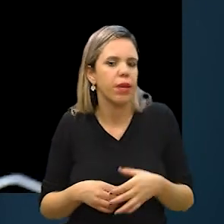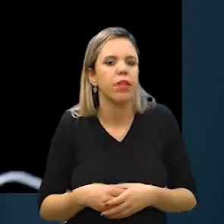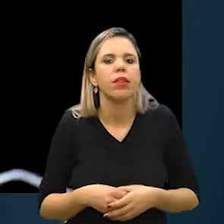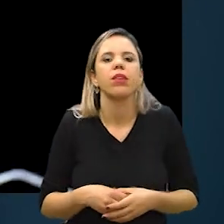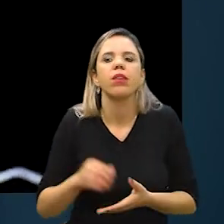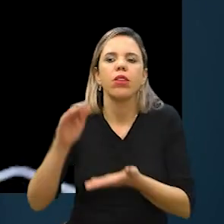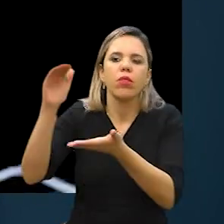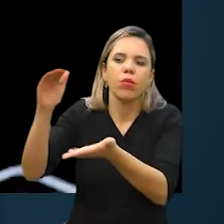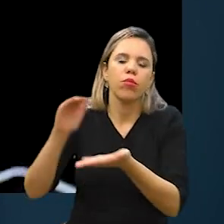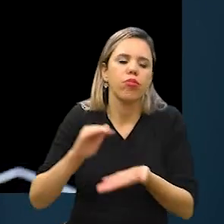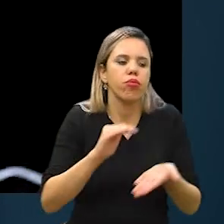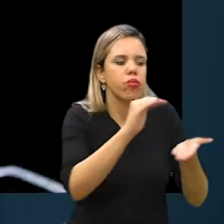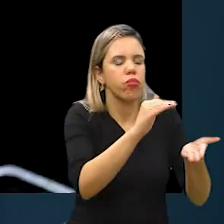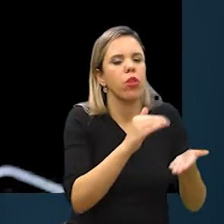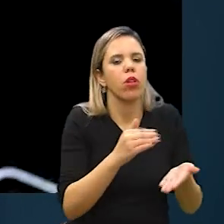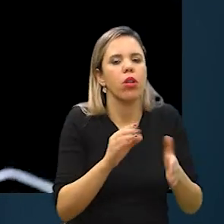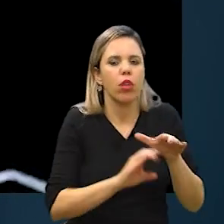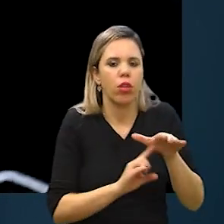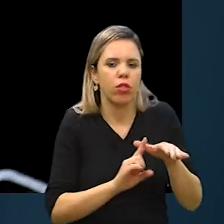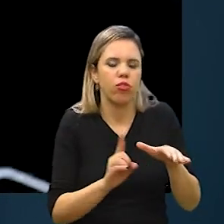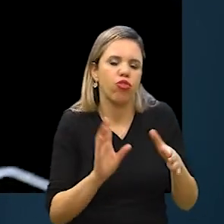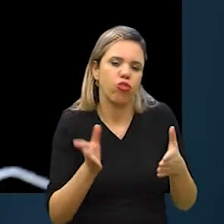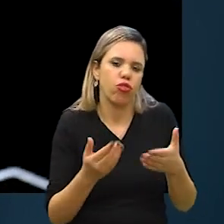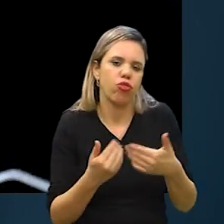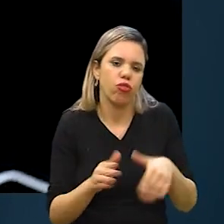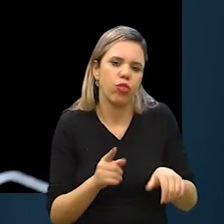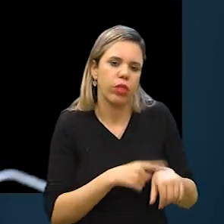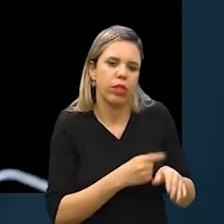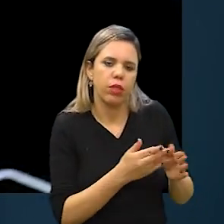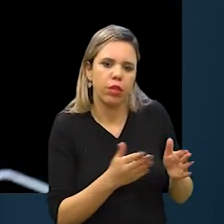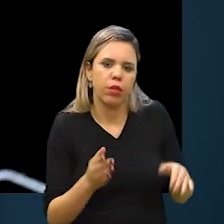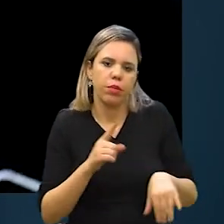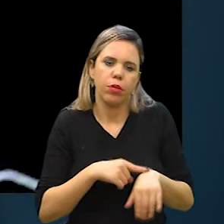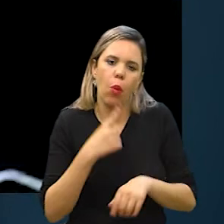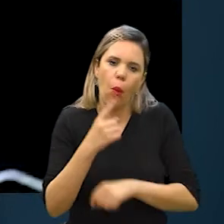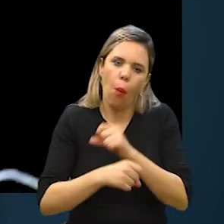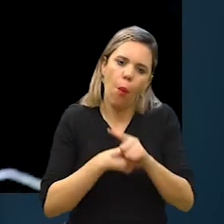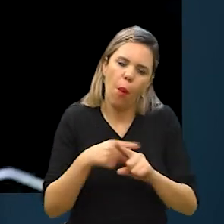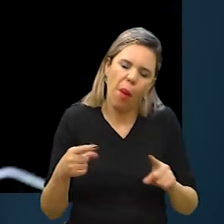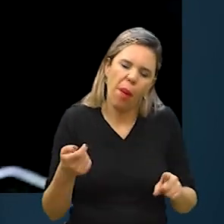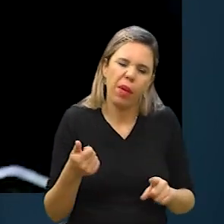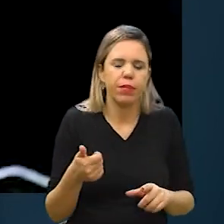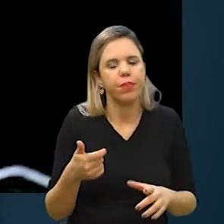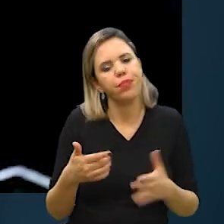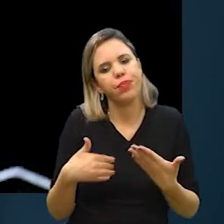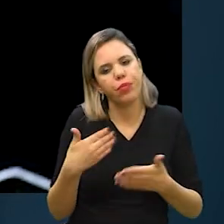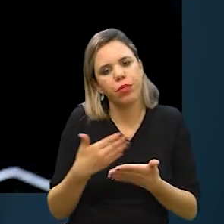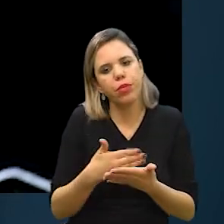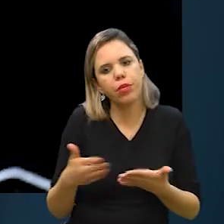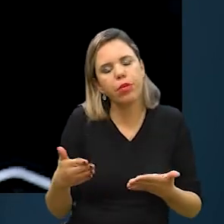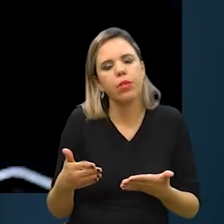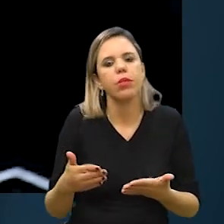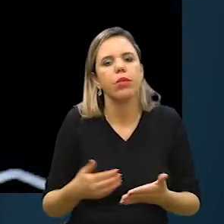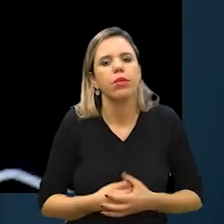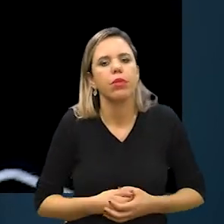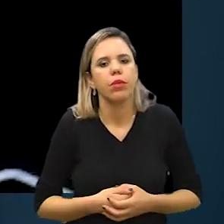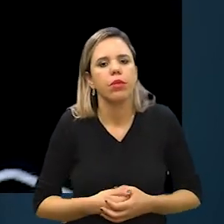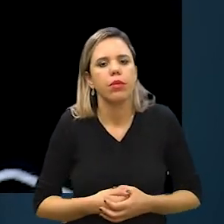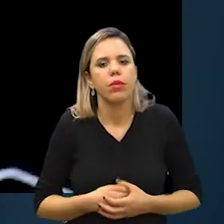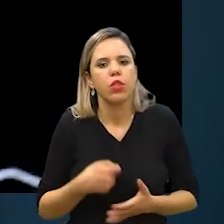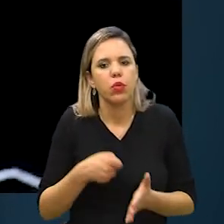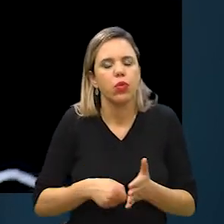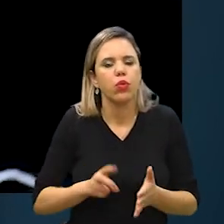através aí do delivery, através da carteira de clientes que nós já tínhamos formado nesse meio tempo, que deu prazo ali de um ano e pouquinho. E aí começamos